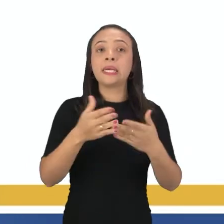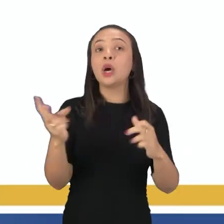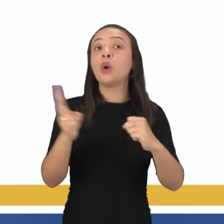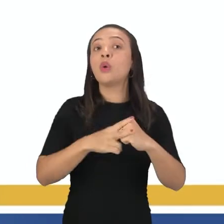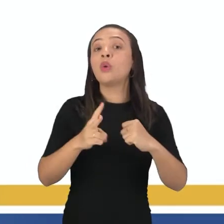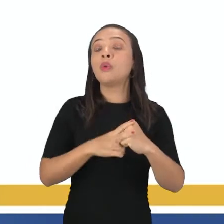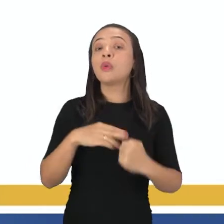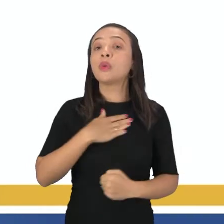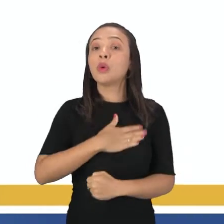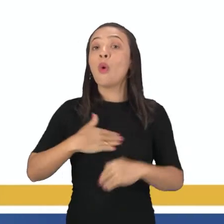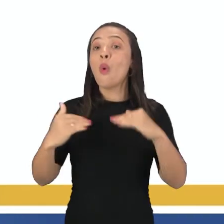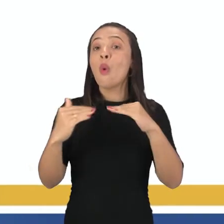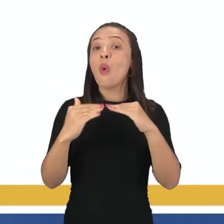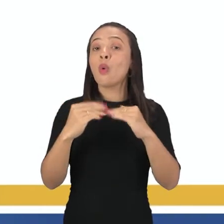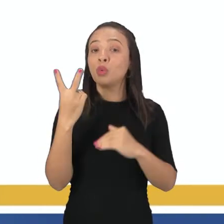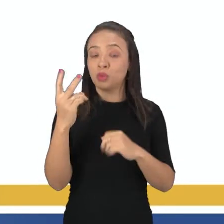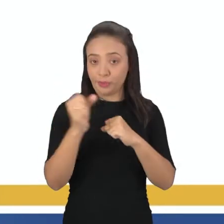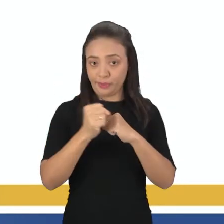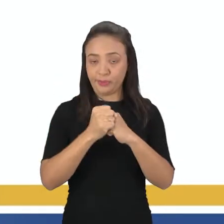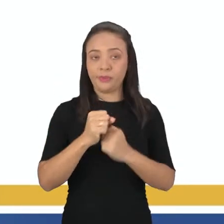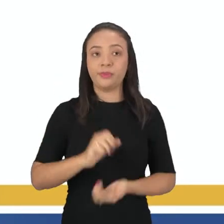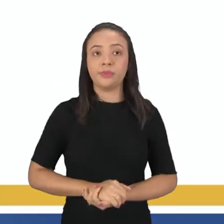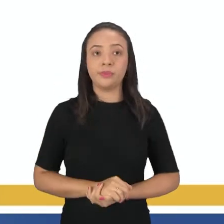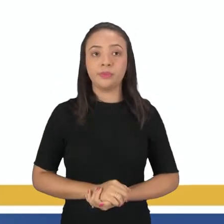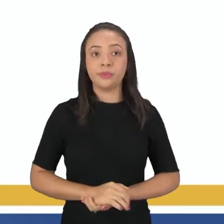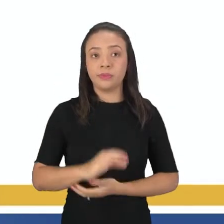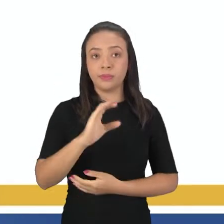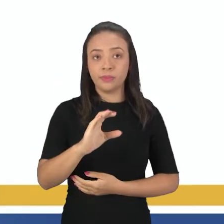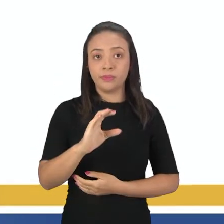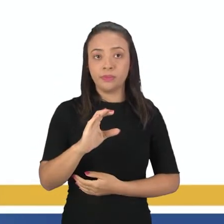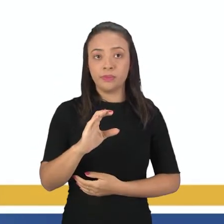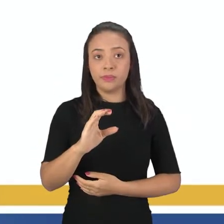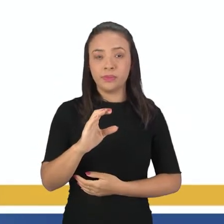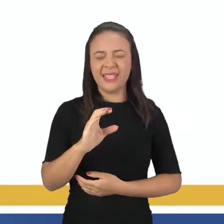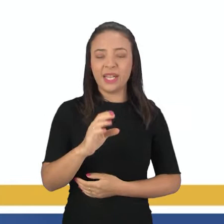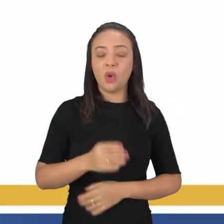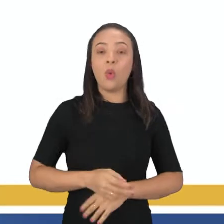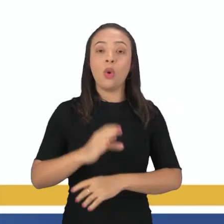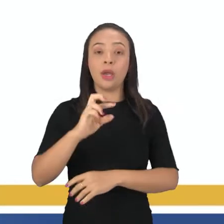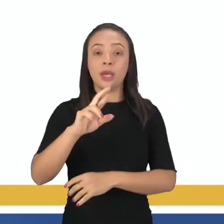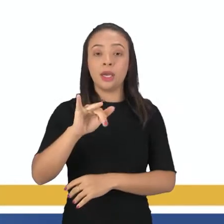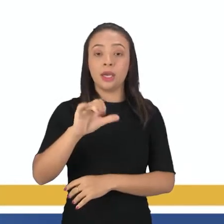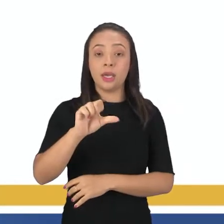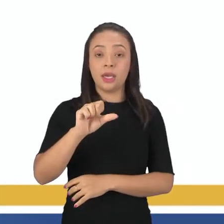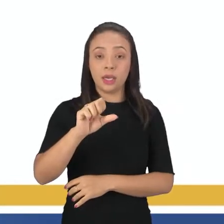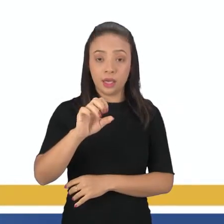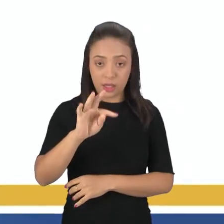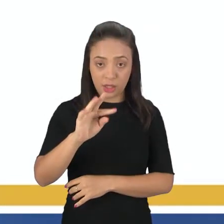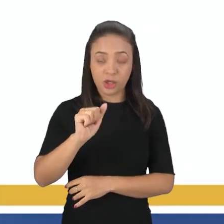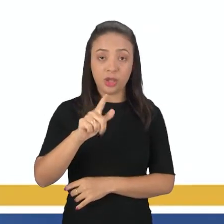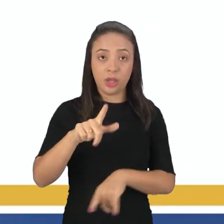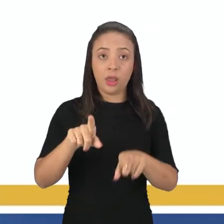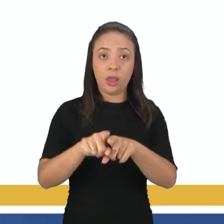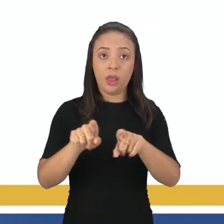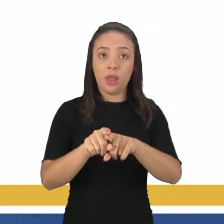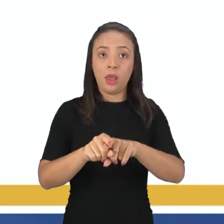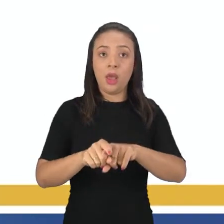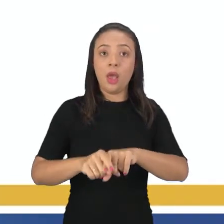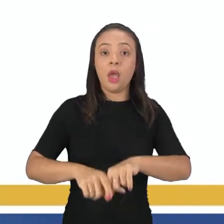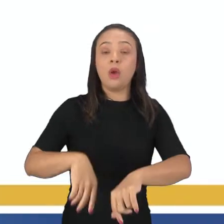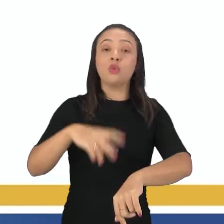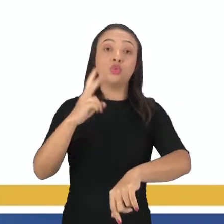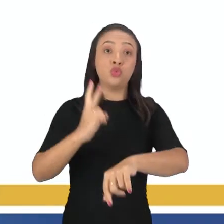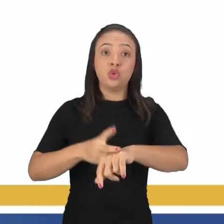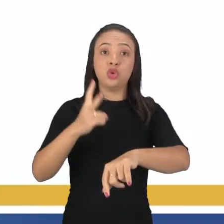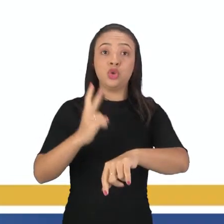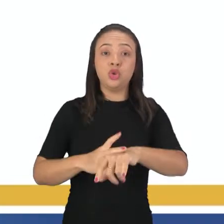vai concordar com esses dois sujeitos. C, o cristal e o diamante brilhavam muito. O cristal